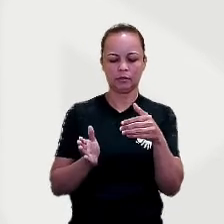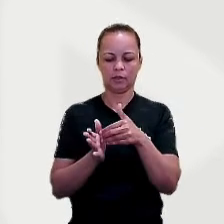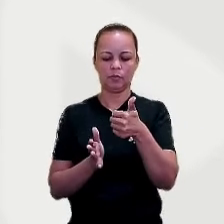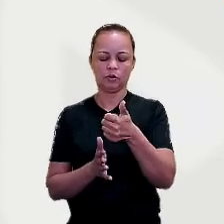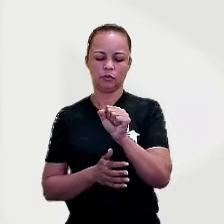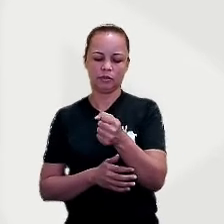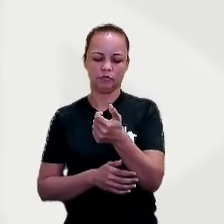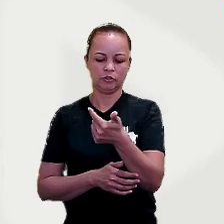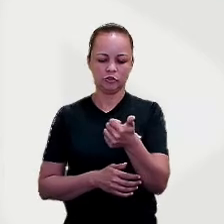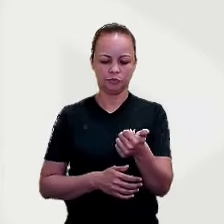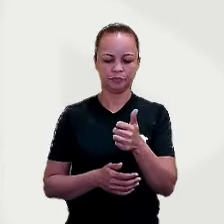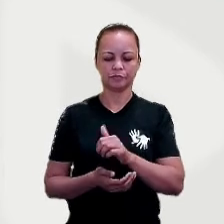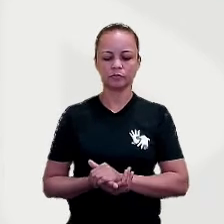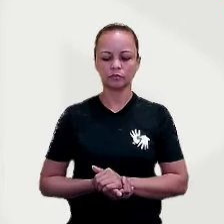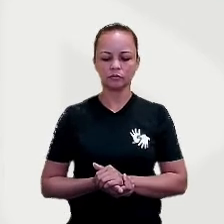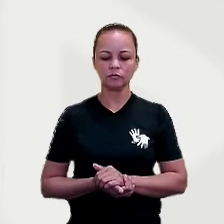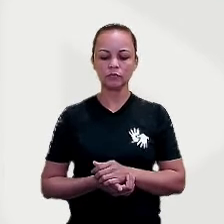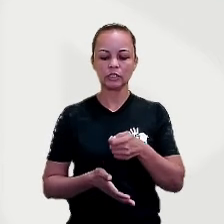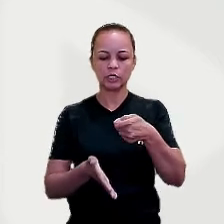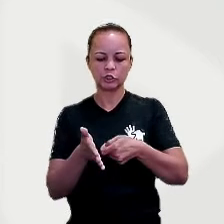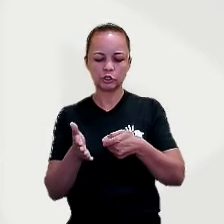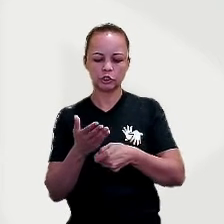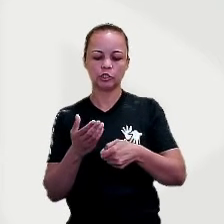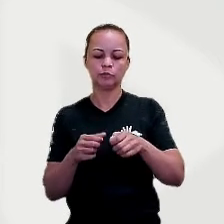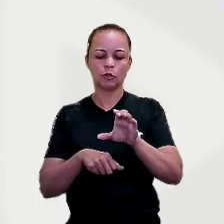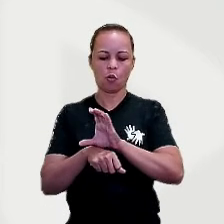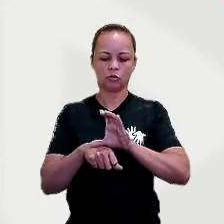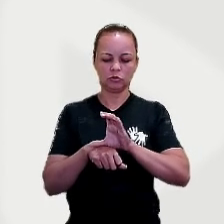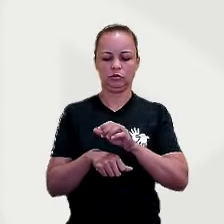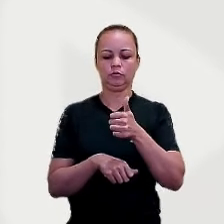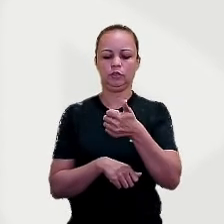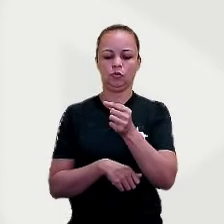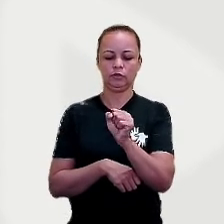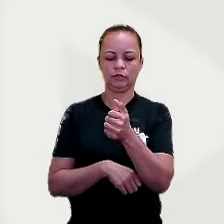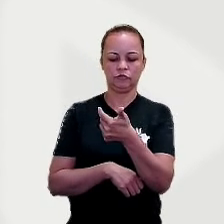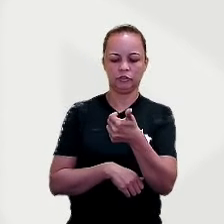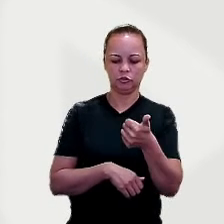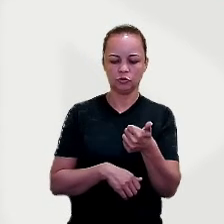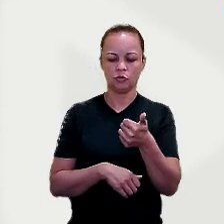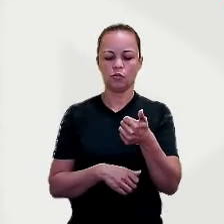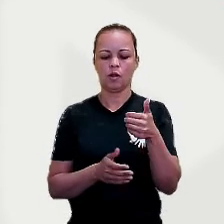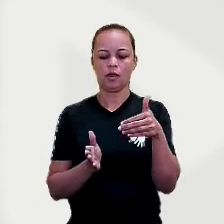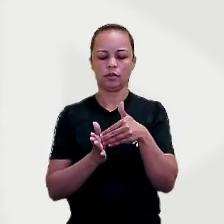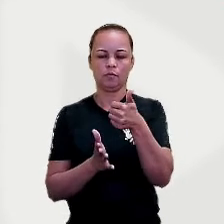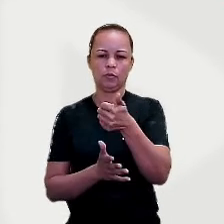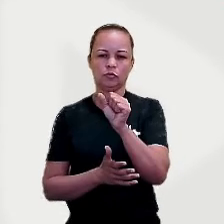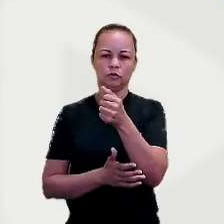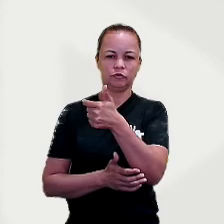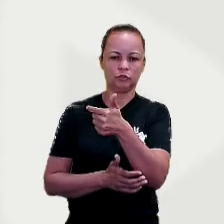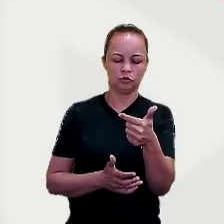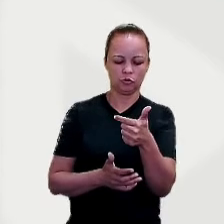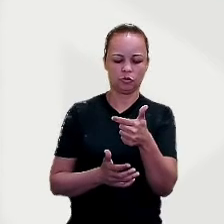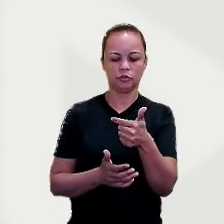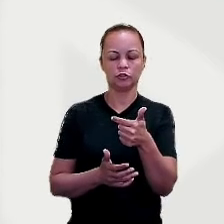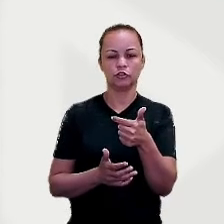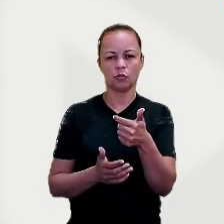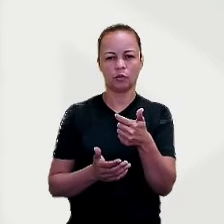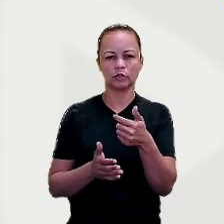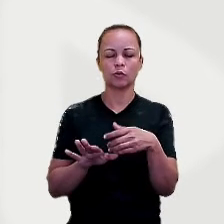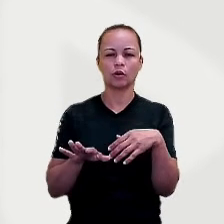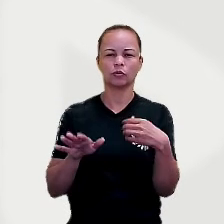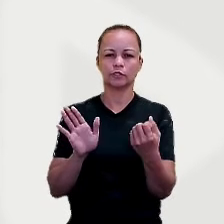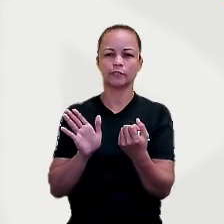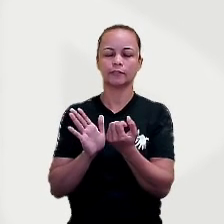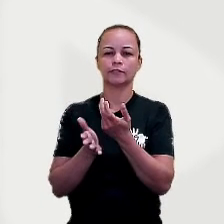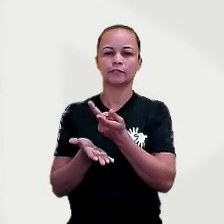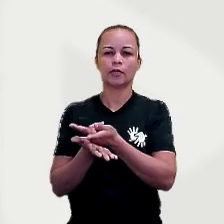Regime Constitucional, de 1821 a 1822, quando foi proclamado a